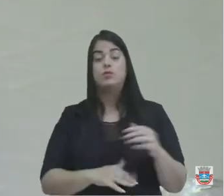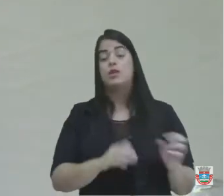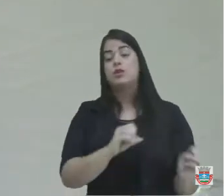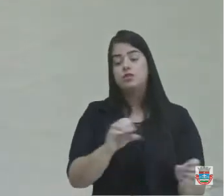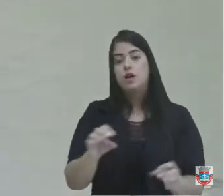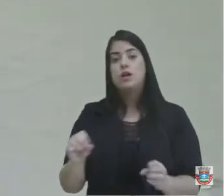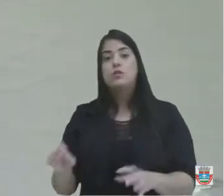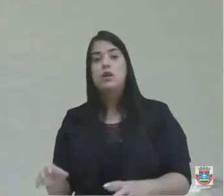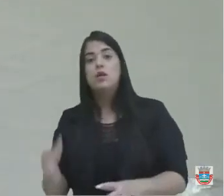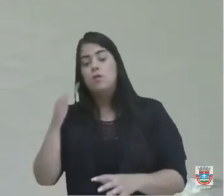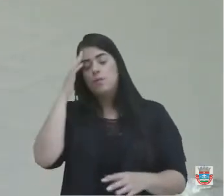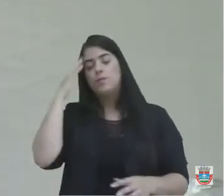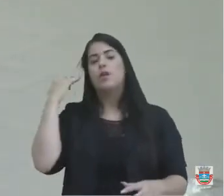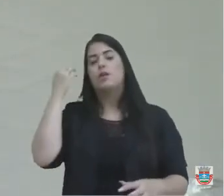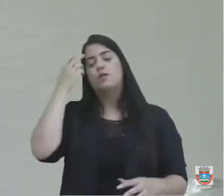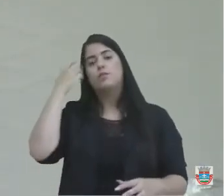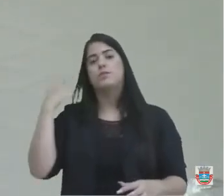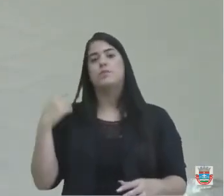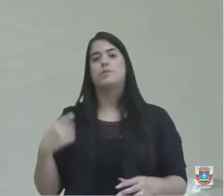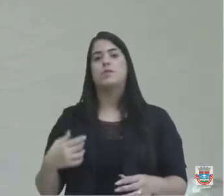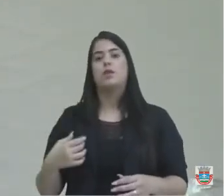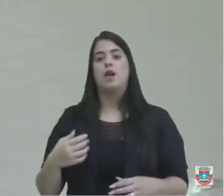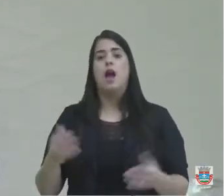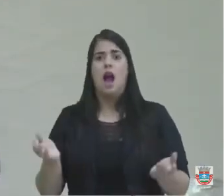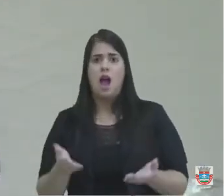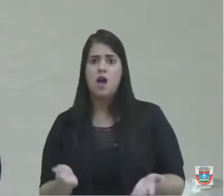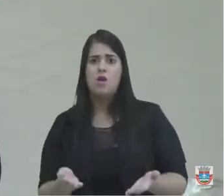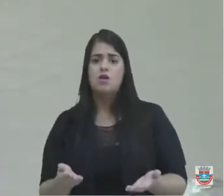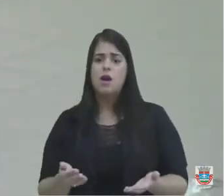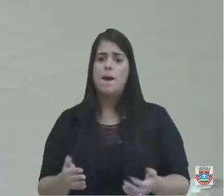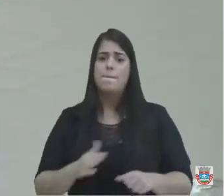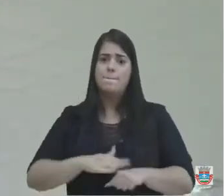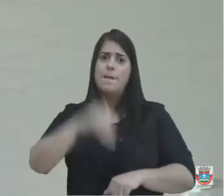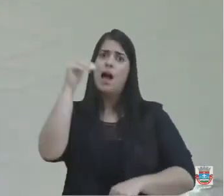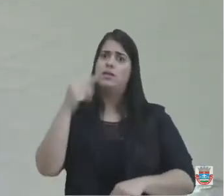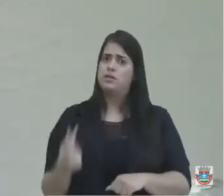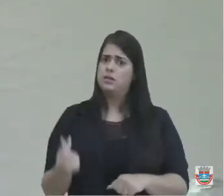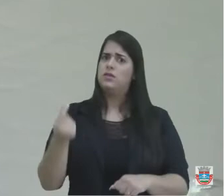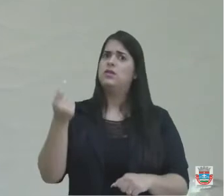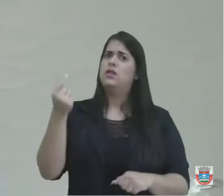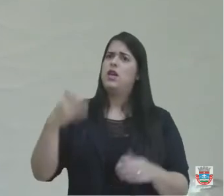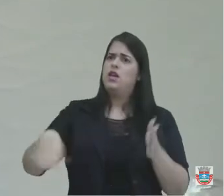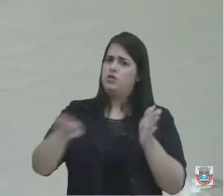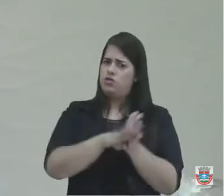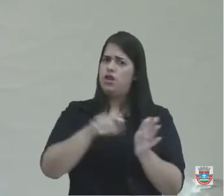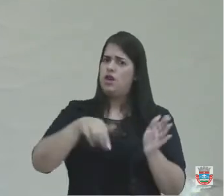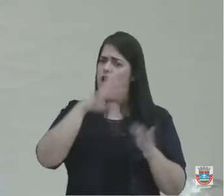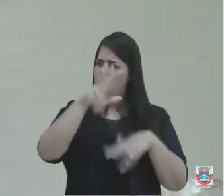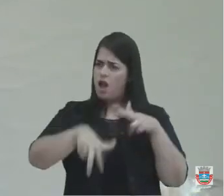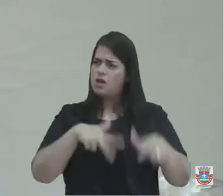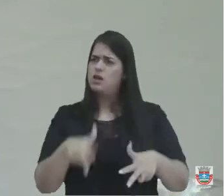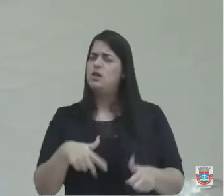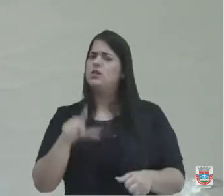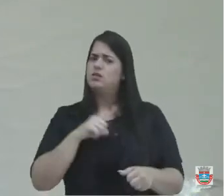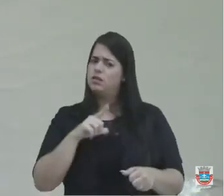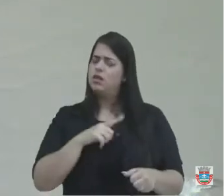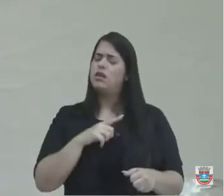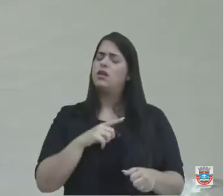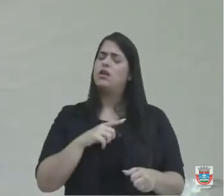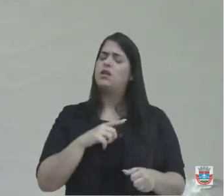e esse ano vai chegar mais dinheiro ainda do que o ano passado então tem dinheiro falta